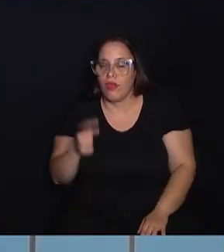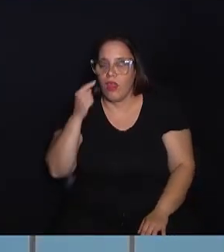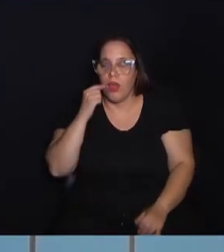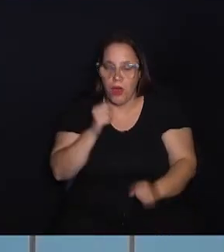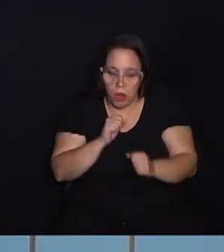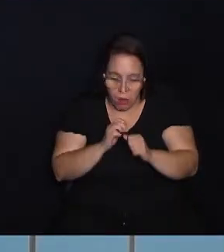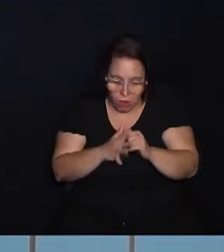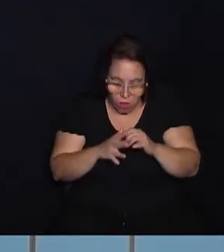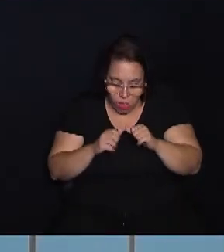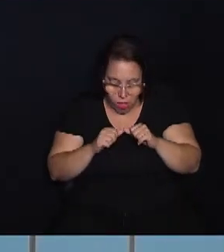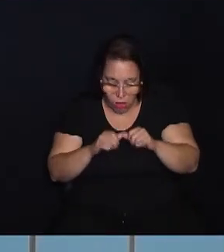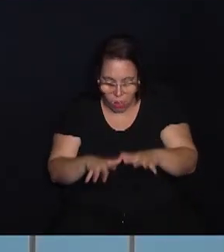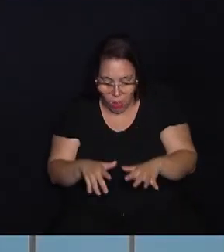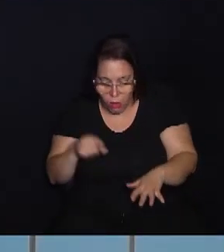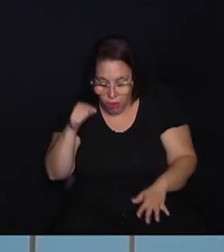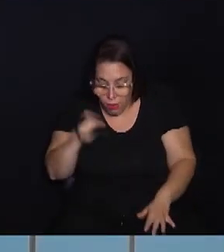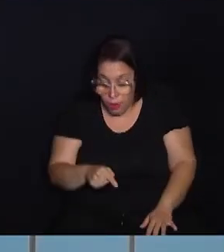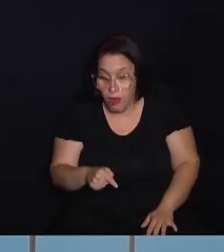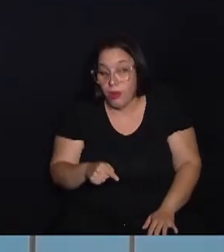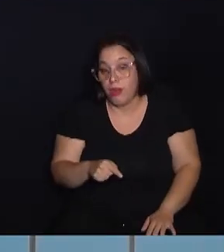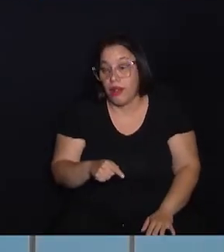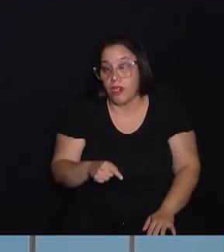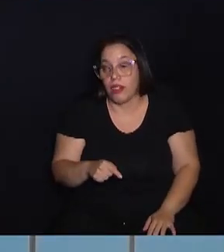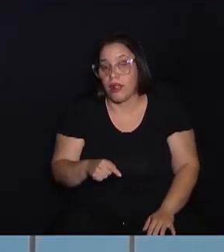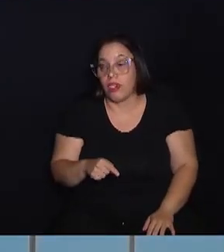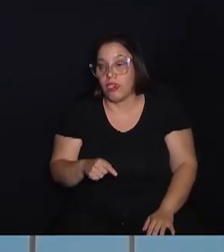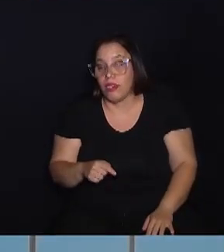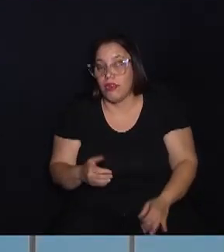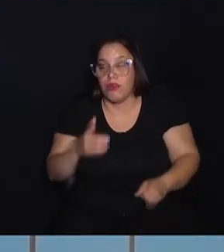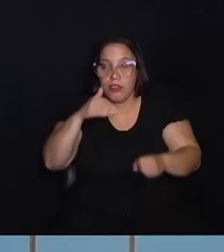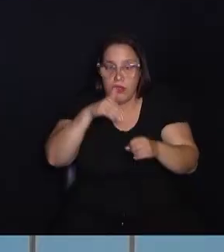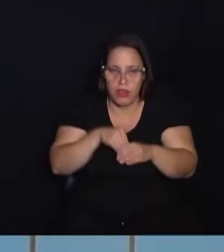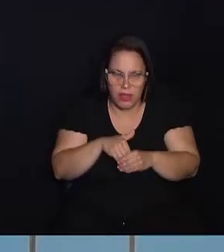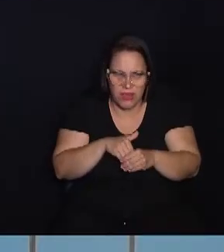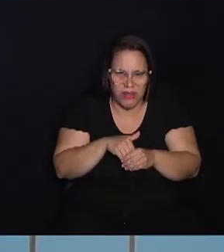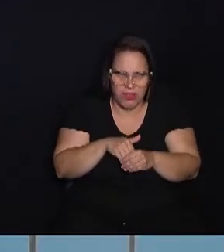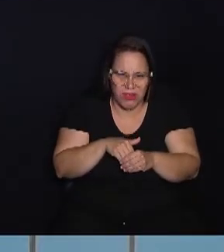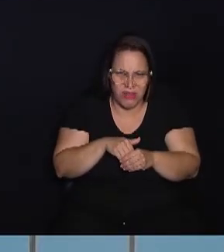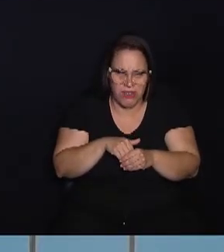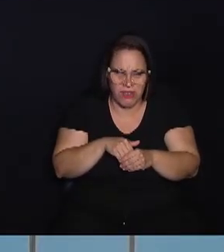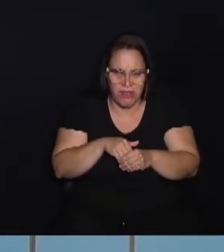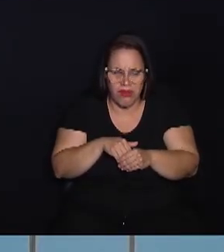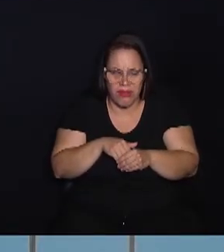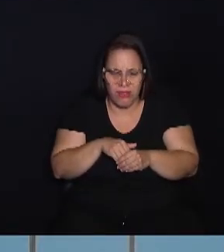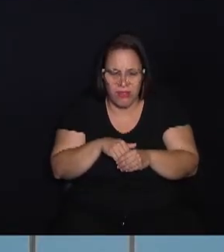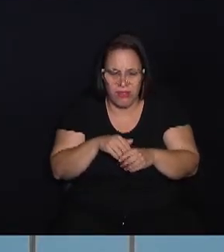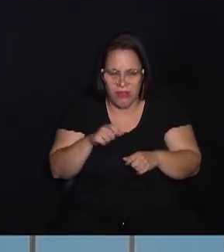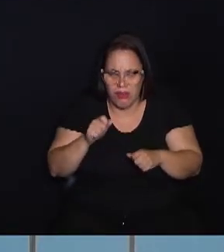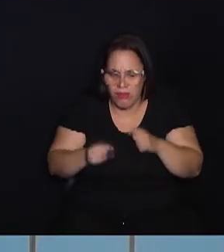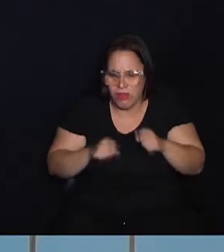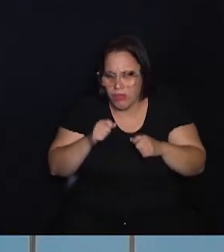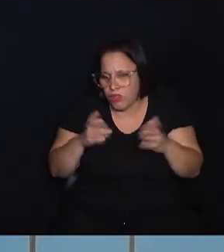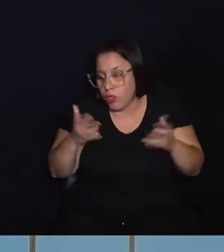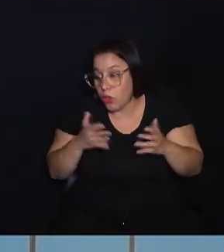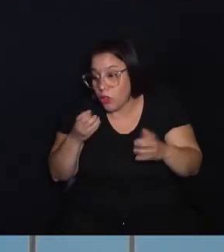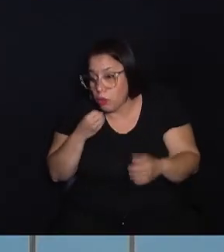pandemia exatamente nesse aspecto. Ela trouxe algo que hoje é